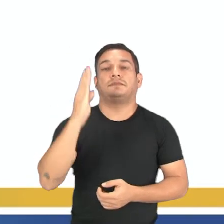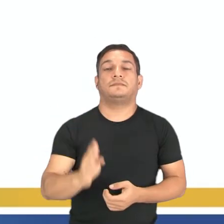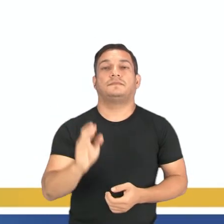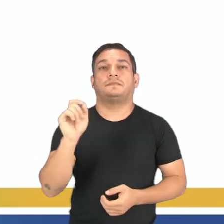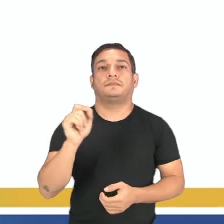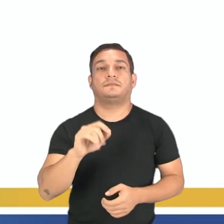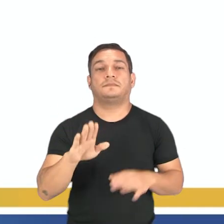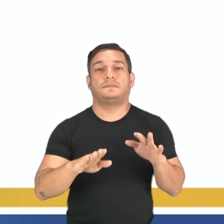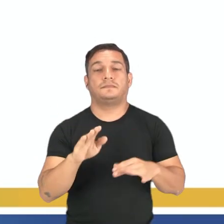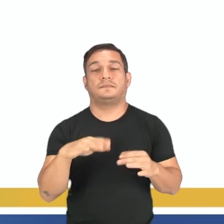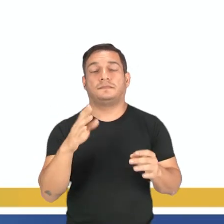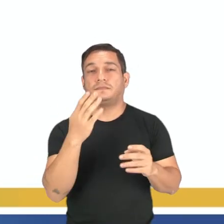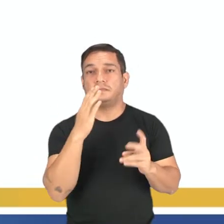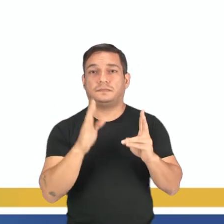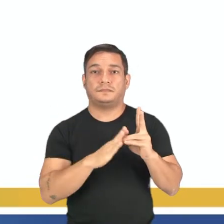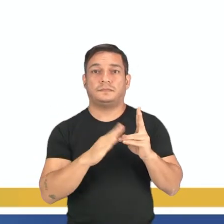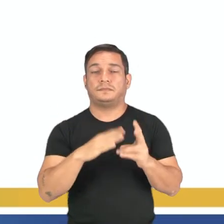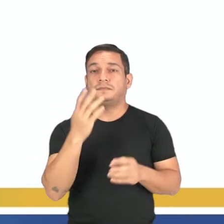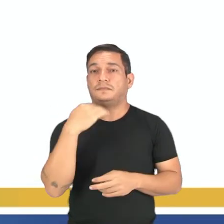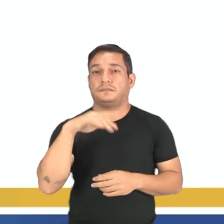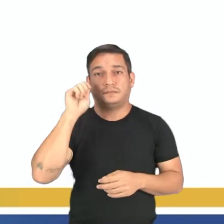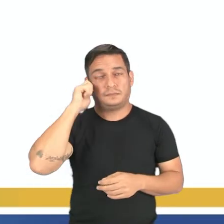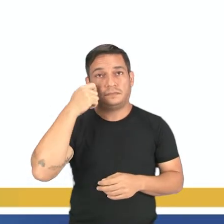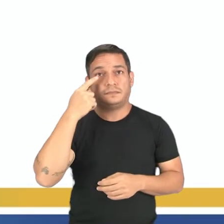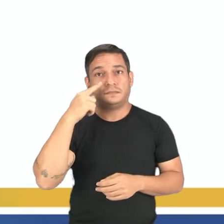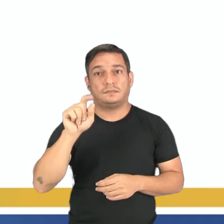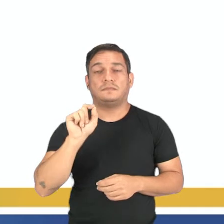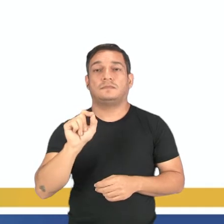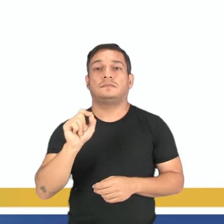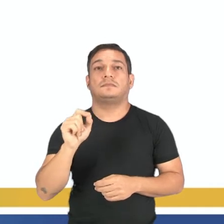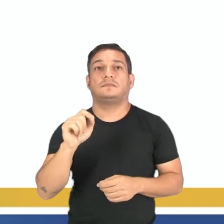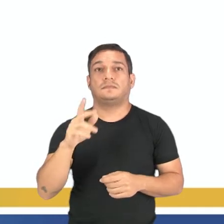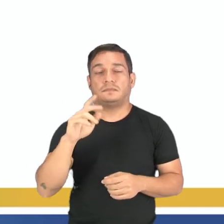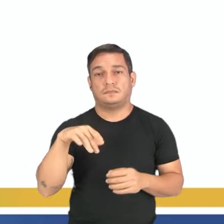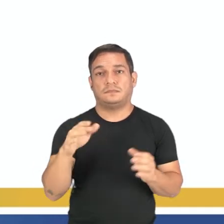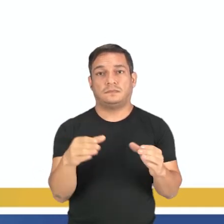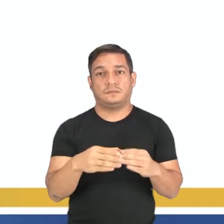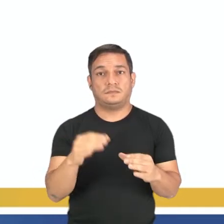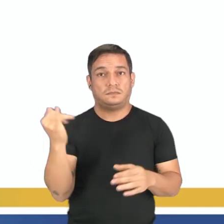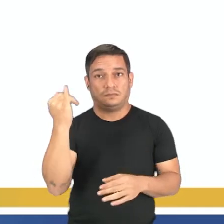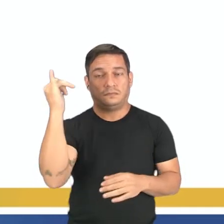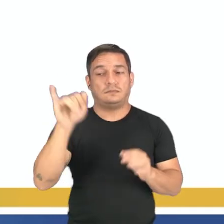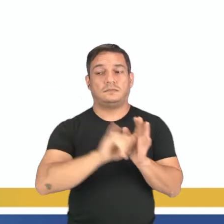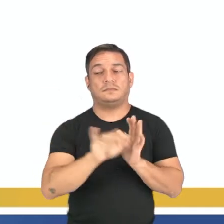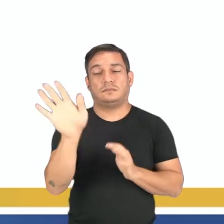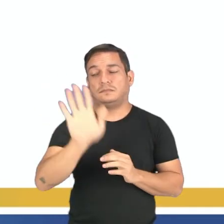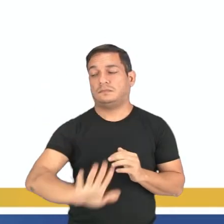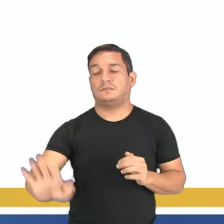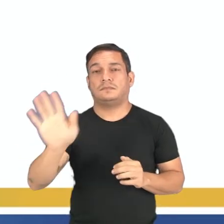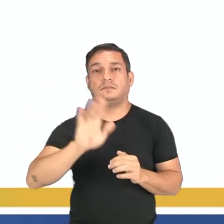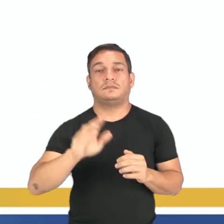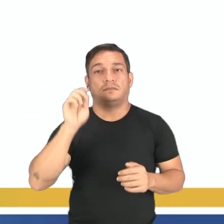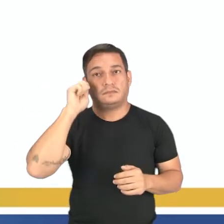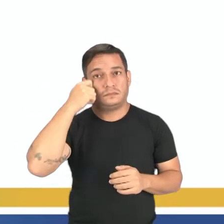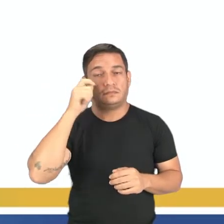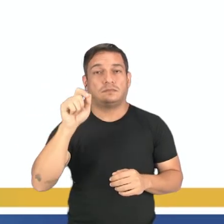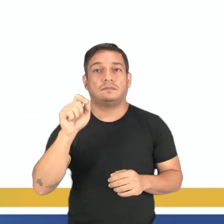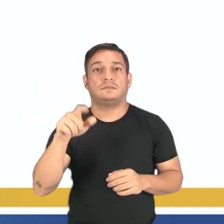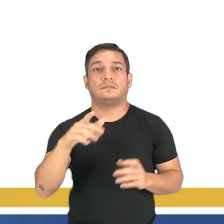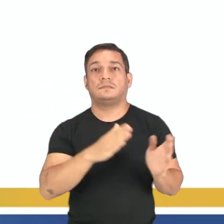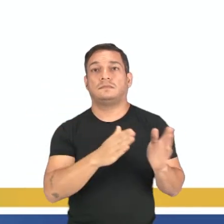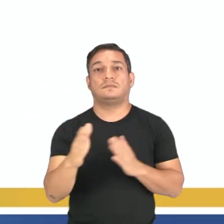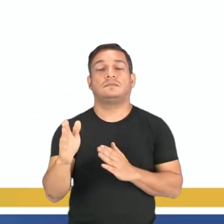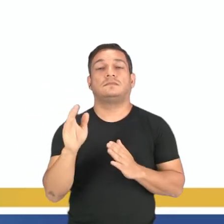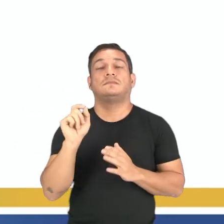Brasil, nem sempre os índios e os negros, eles foram vistos como parte importante da identidade nacional. O negro, inclusive, vai passar